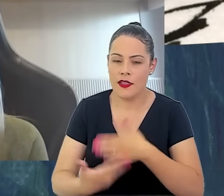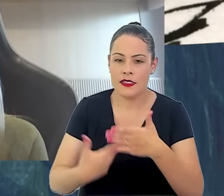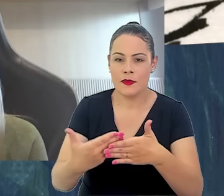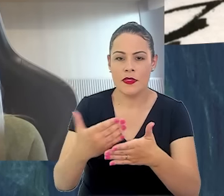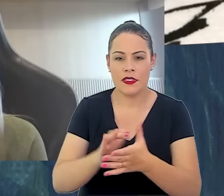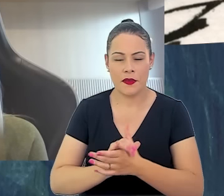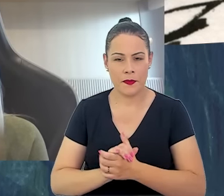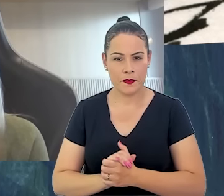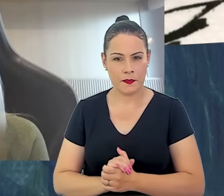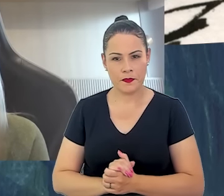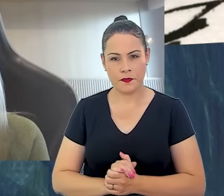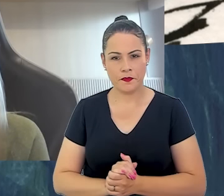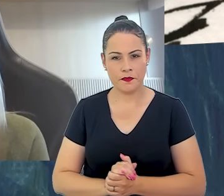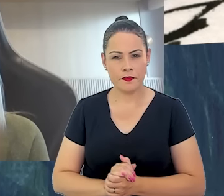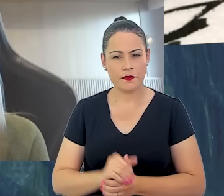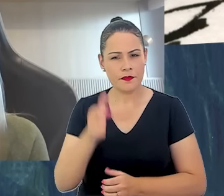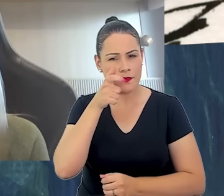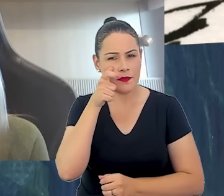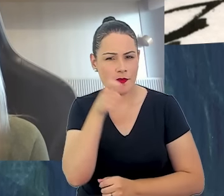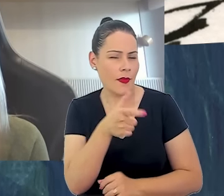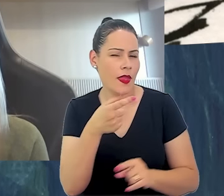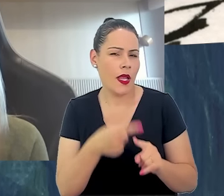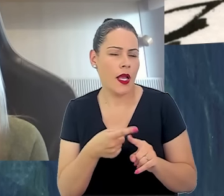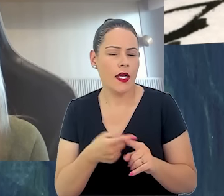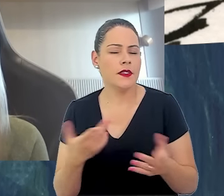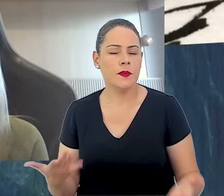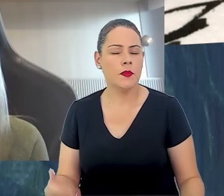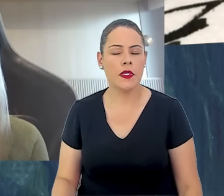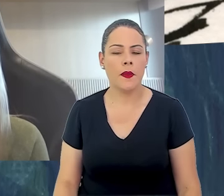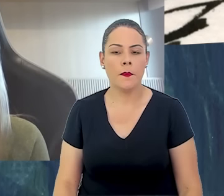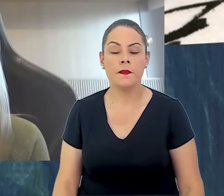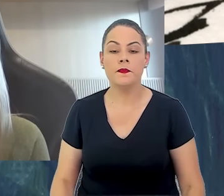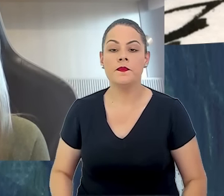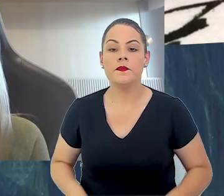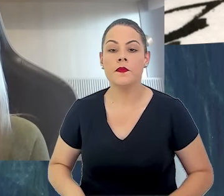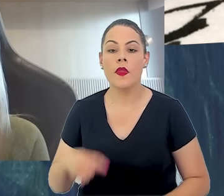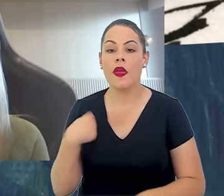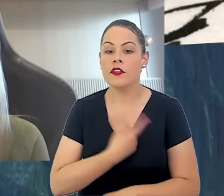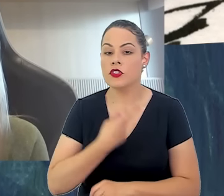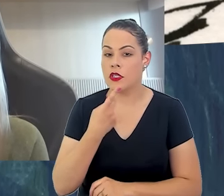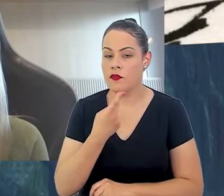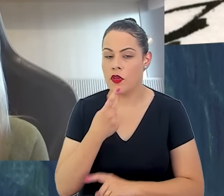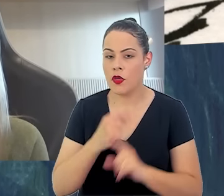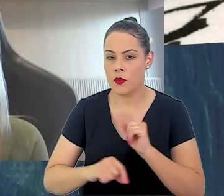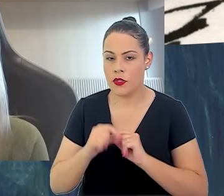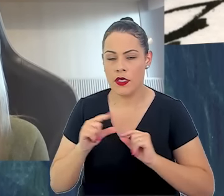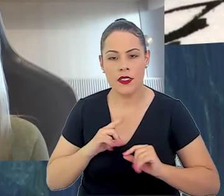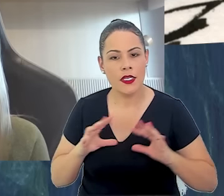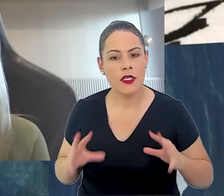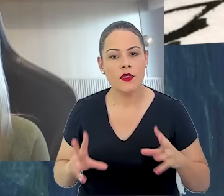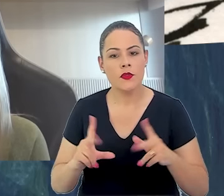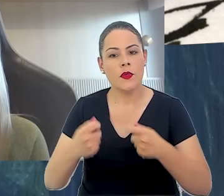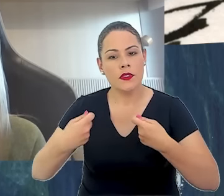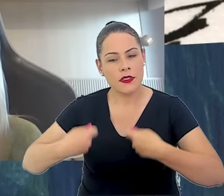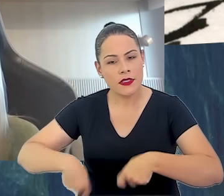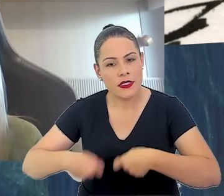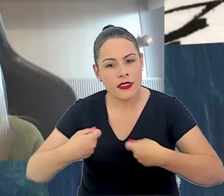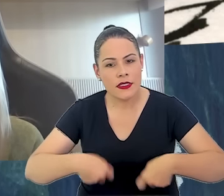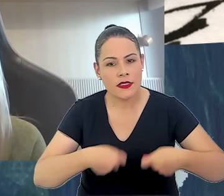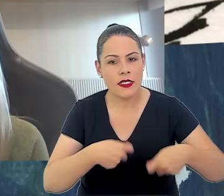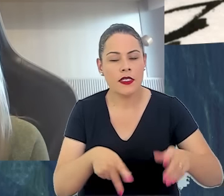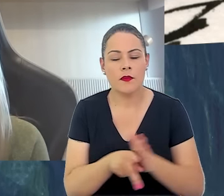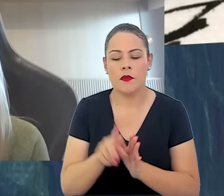processo. É interessante porque a gente fala aqui de todas as